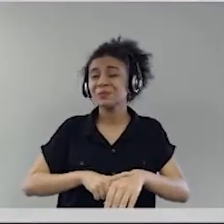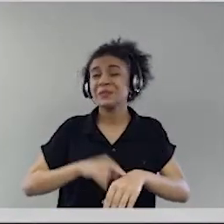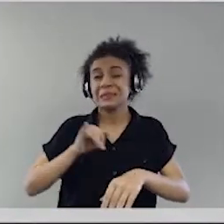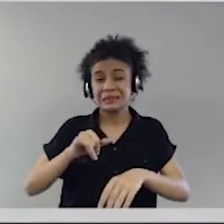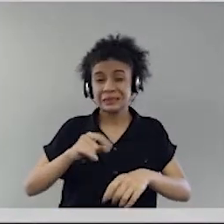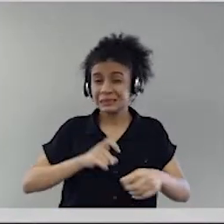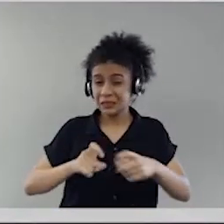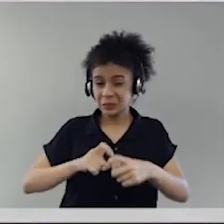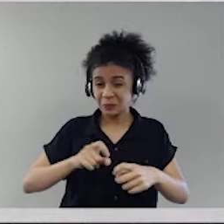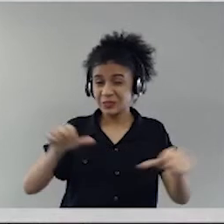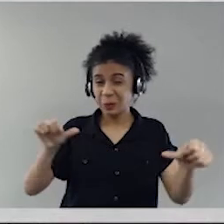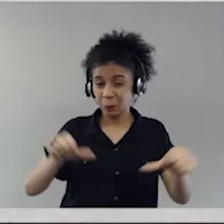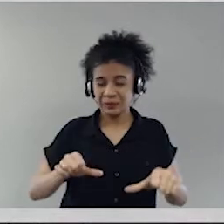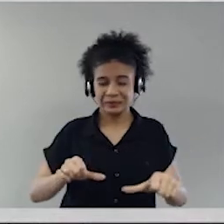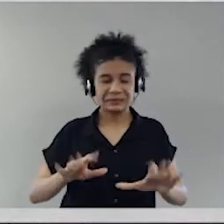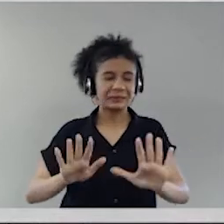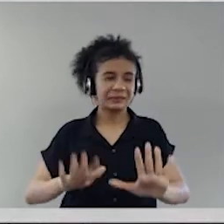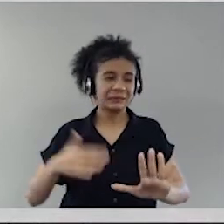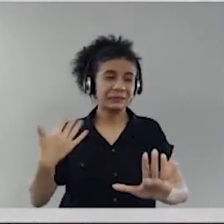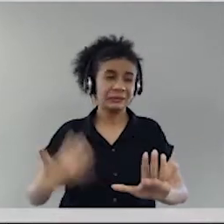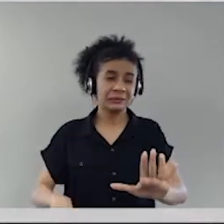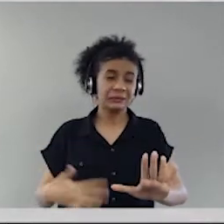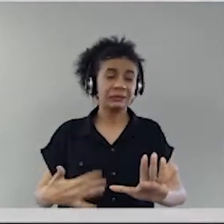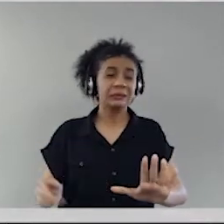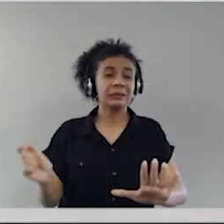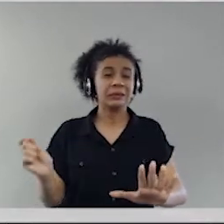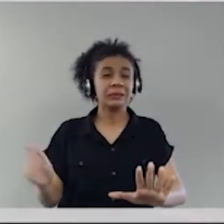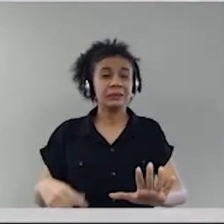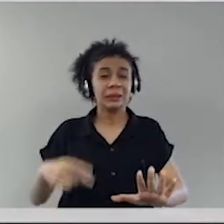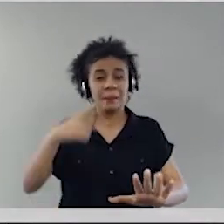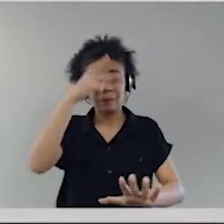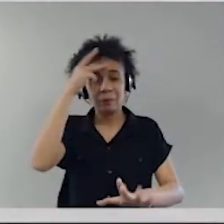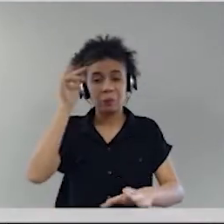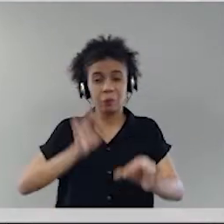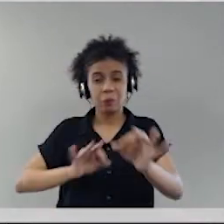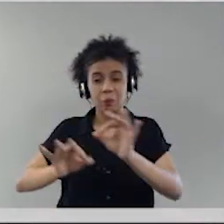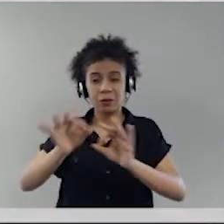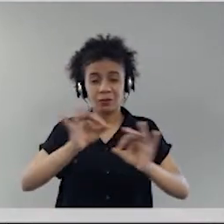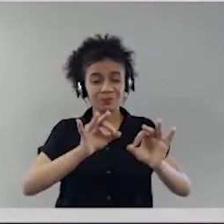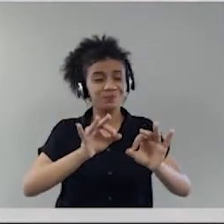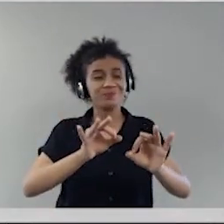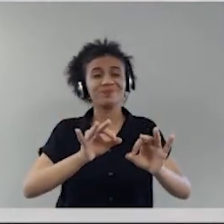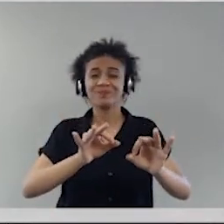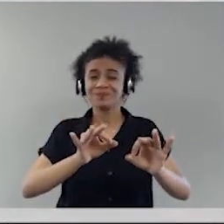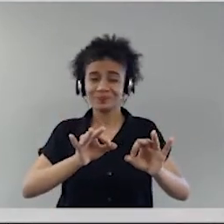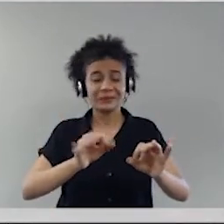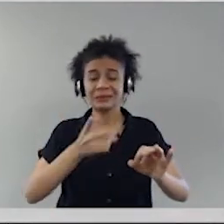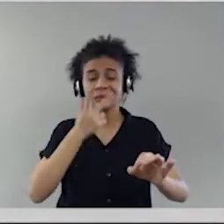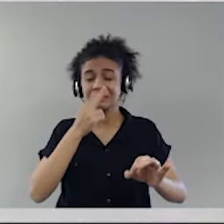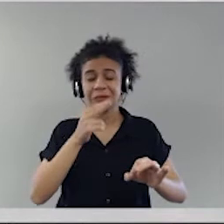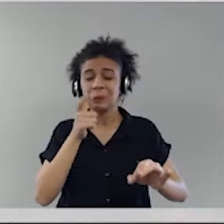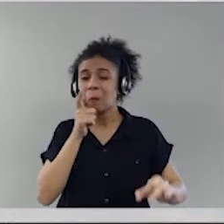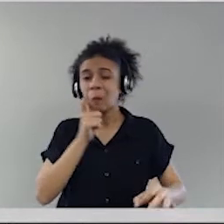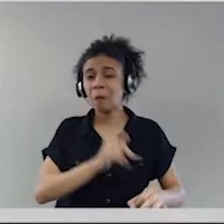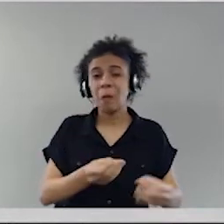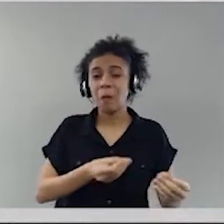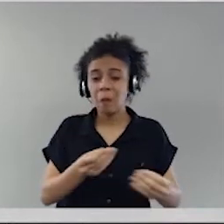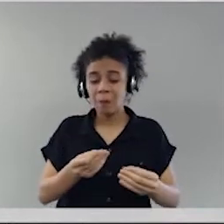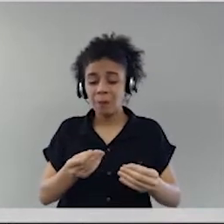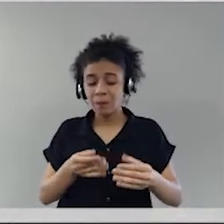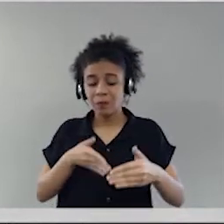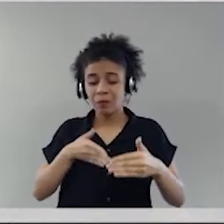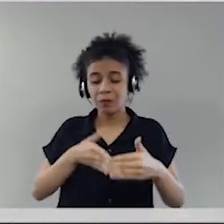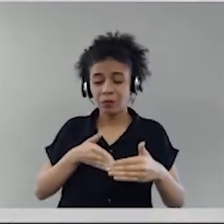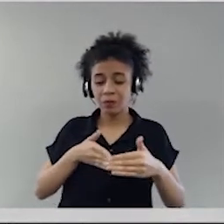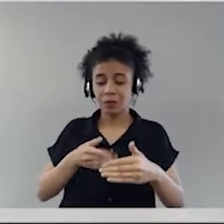geridas, possuem capacidade de colocar as organizações afetadas na incapacidade de lidar com a